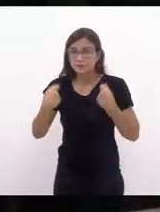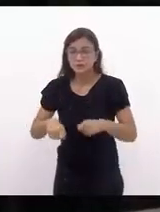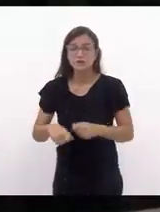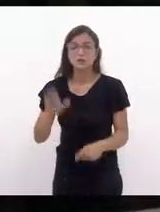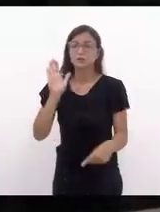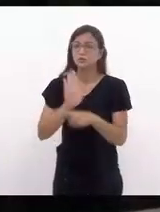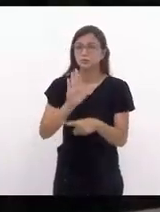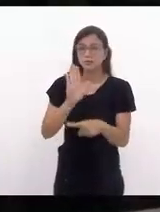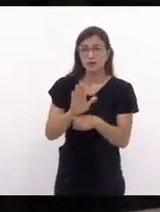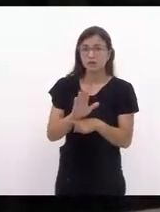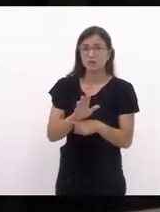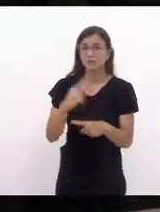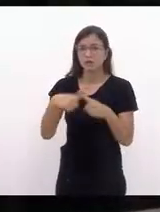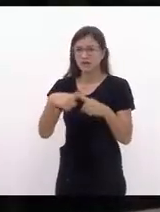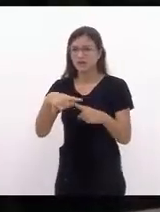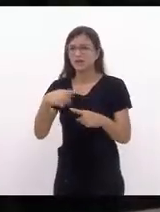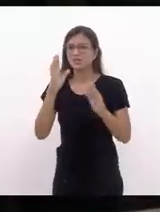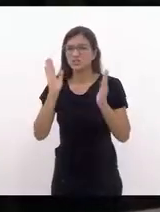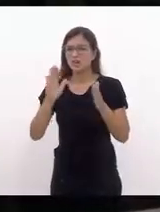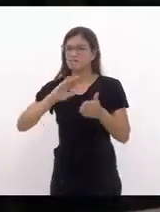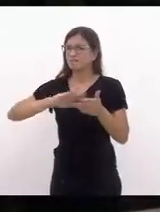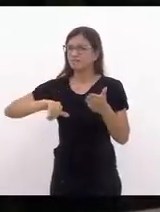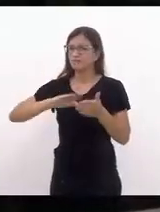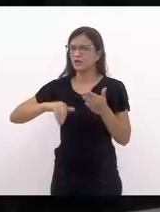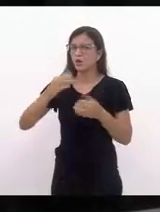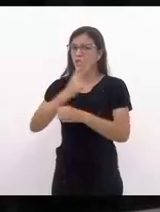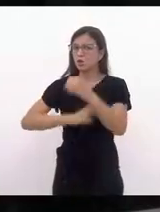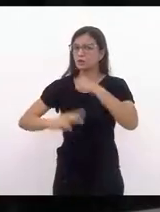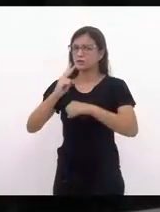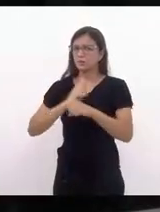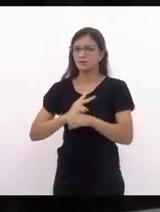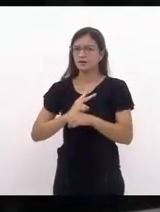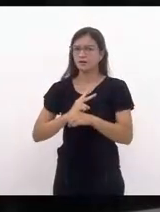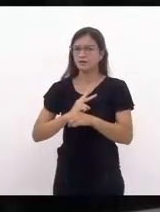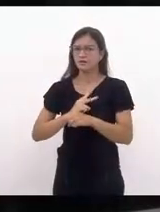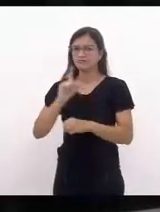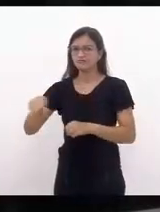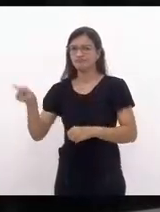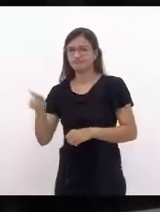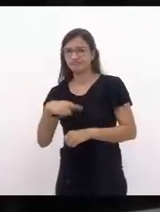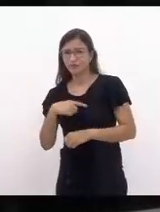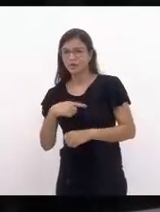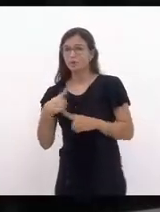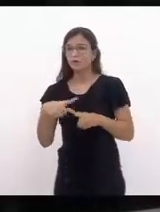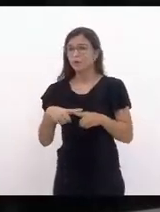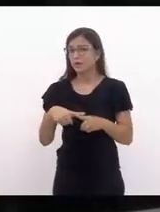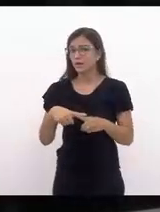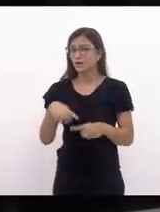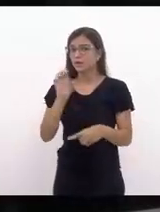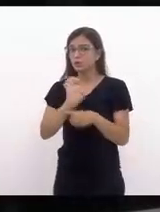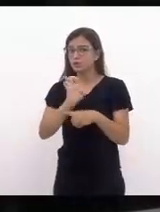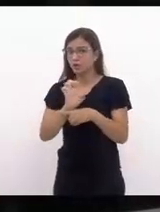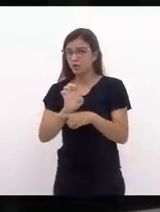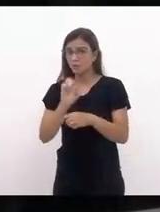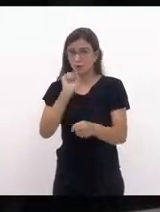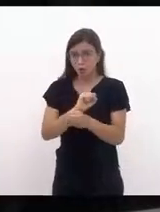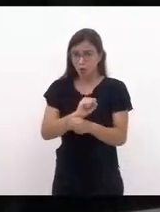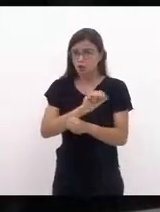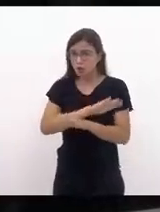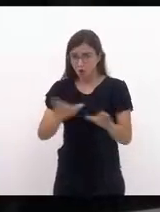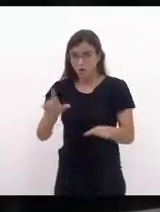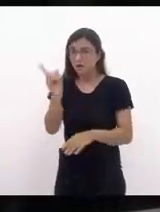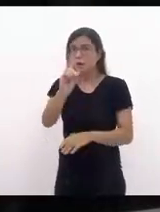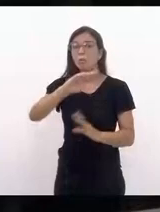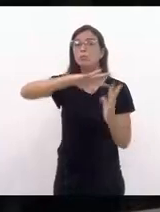atos que foram exclusão de dois anos para trás porque porque não foi o estado do Rio de Janeiro para o mundo parou